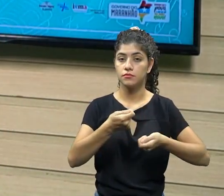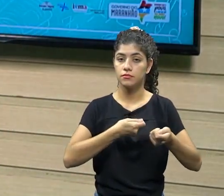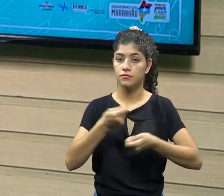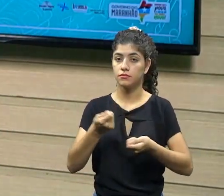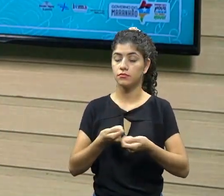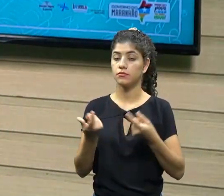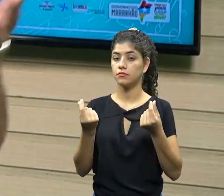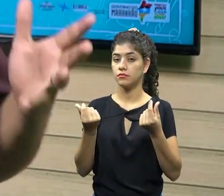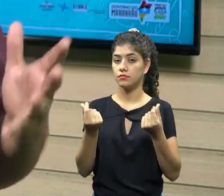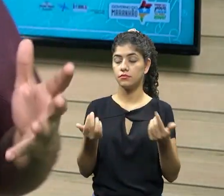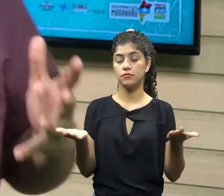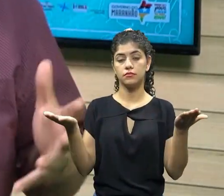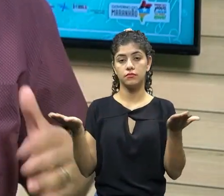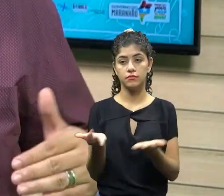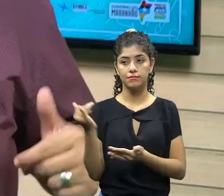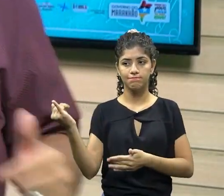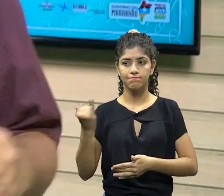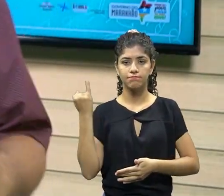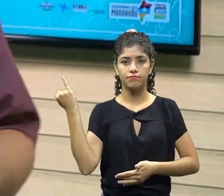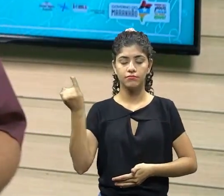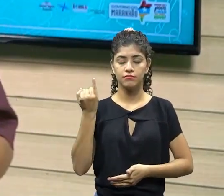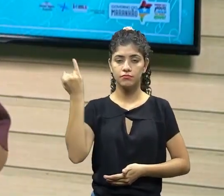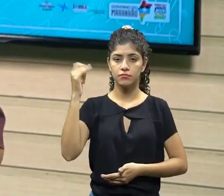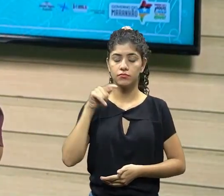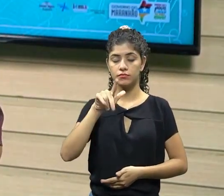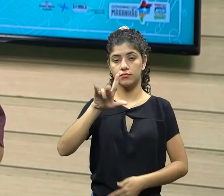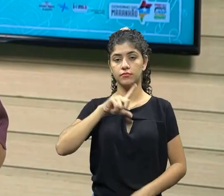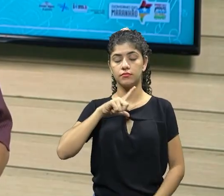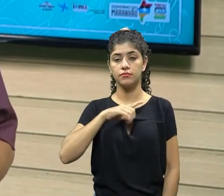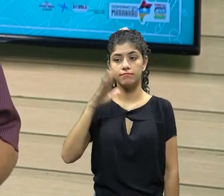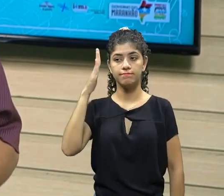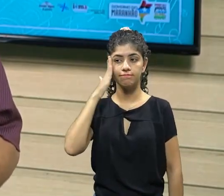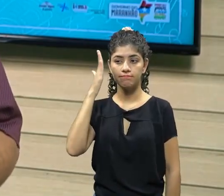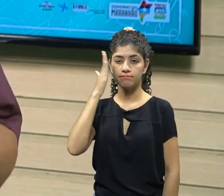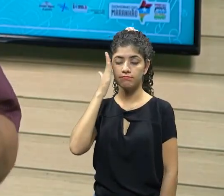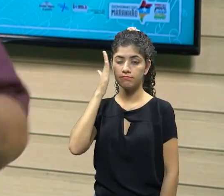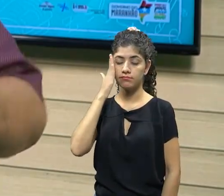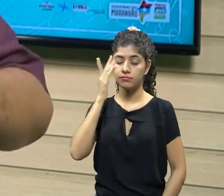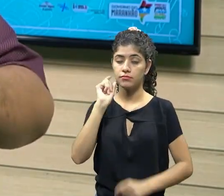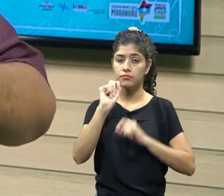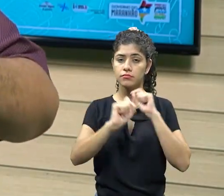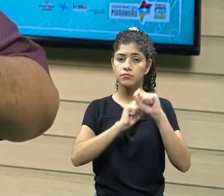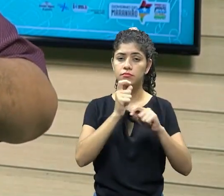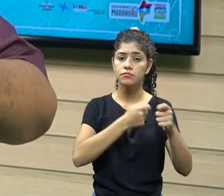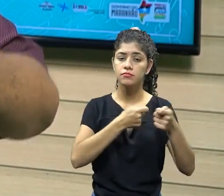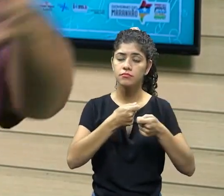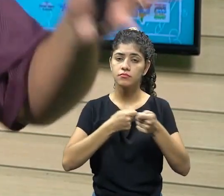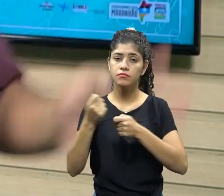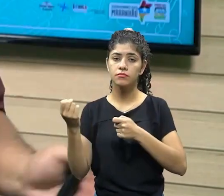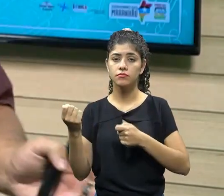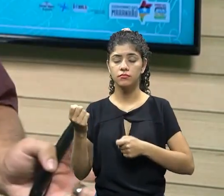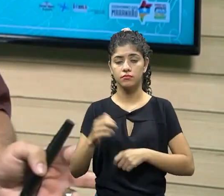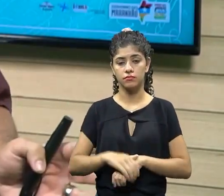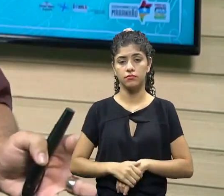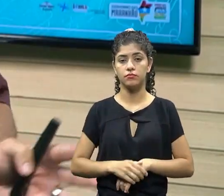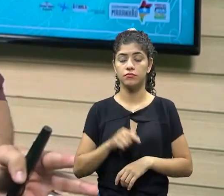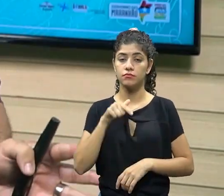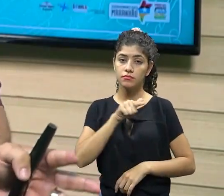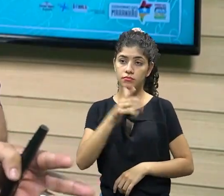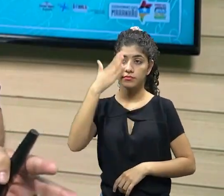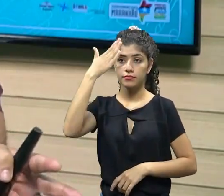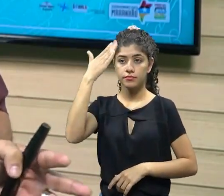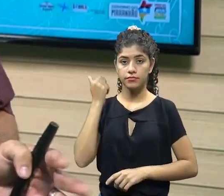ter ideia do controle financeiro. O que é o controle financeiro? Exatamente você saber gerenciar toda a